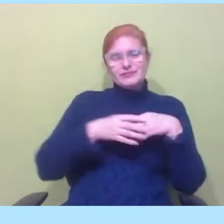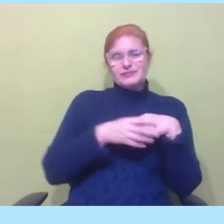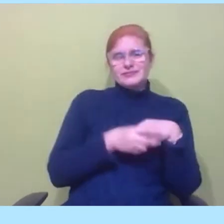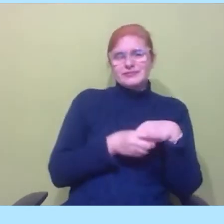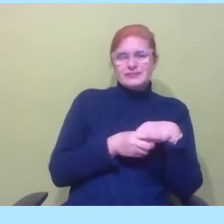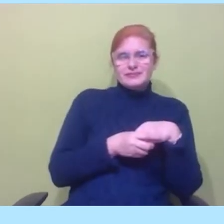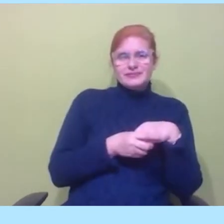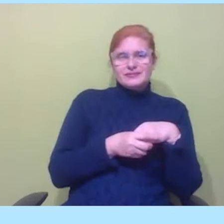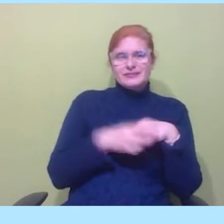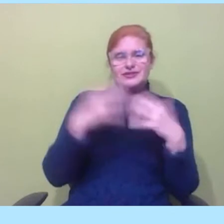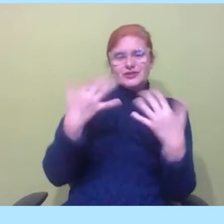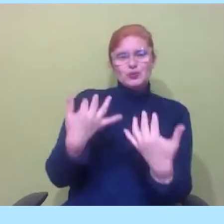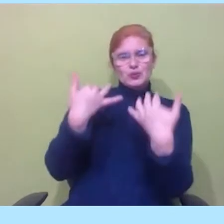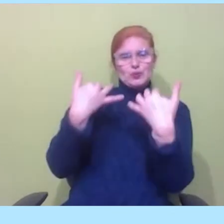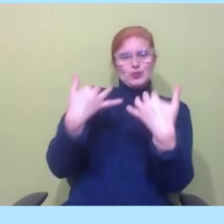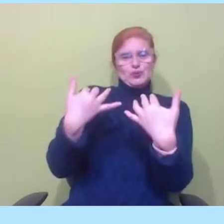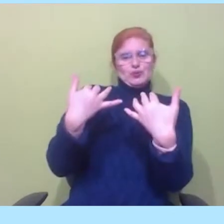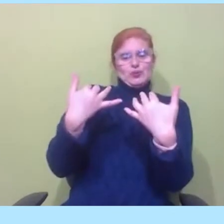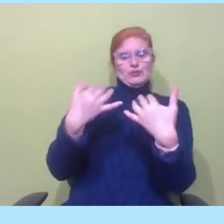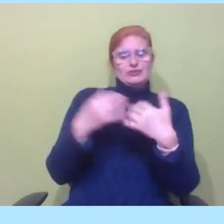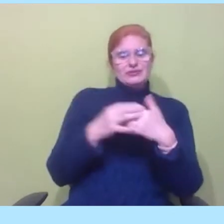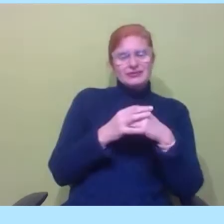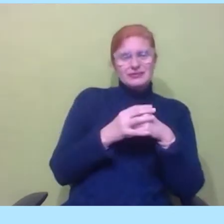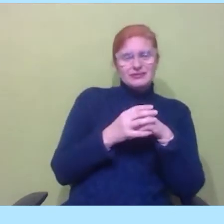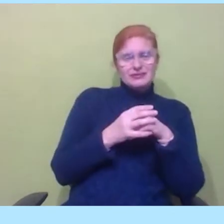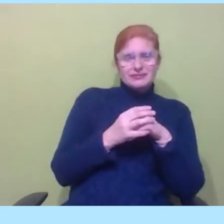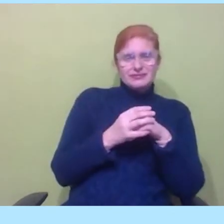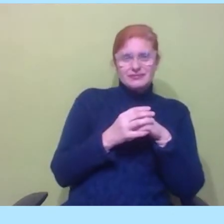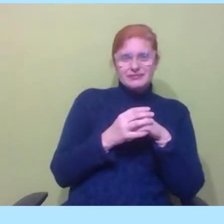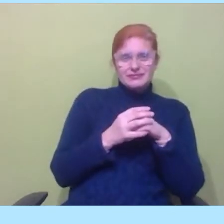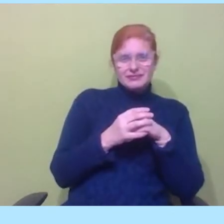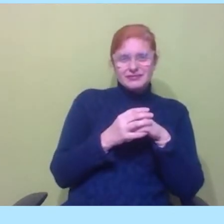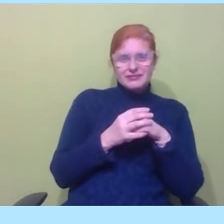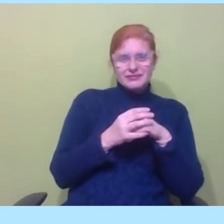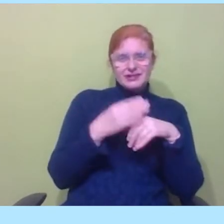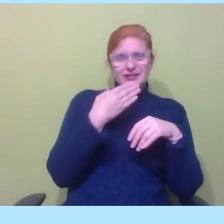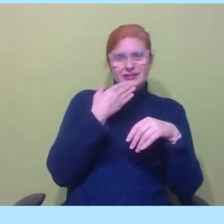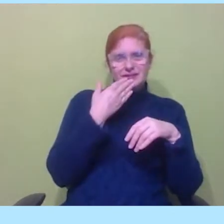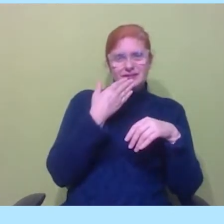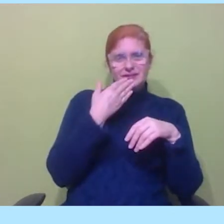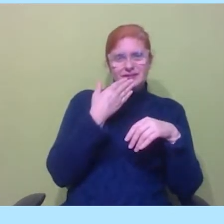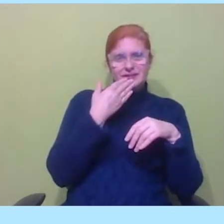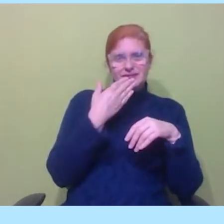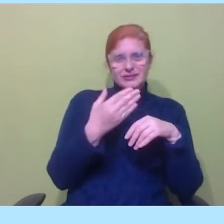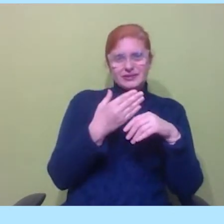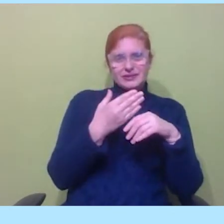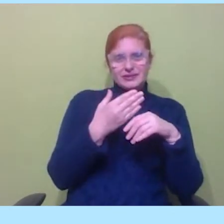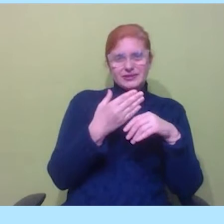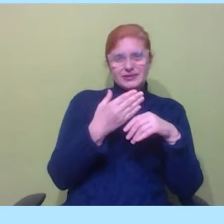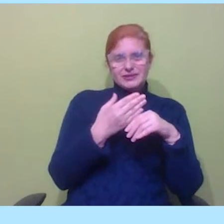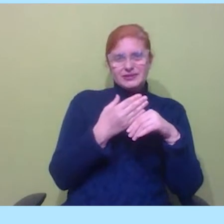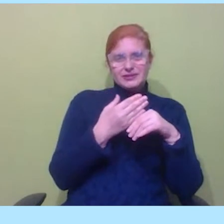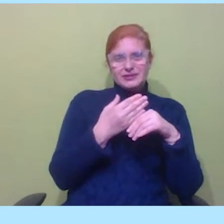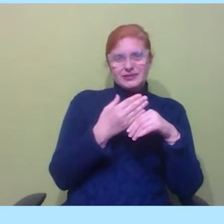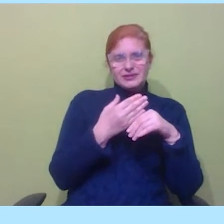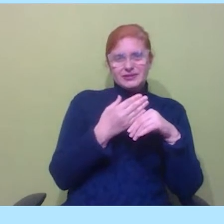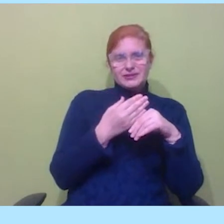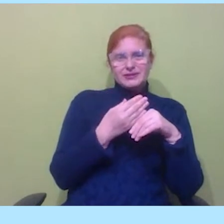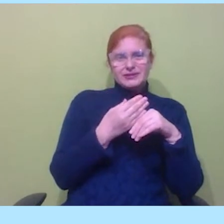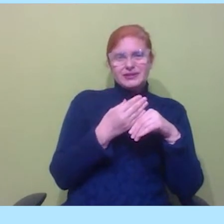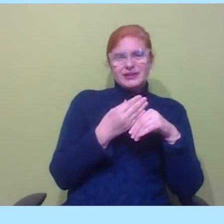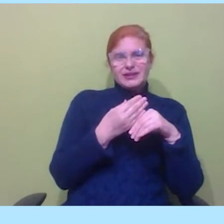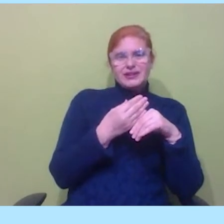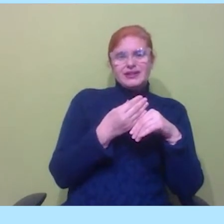sedutor. E daí eu vou pedir já para a gente tentar fazer uma contribuição um pouco mais curta e a gente começar a encaminhar